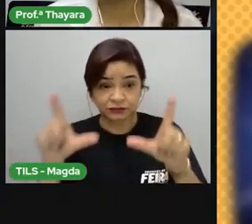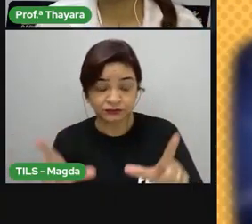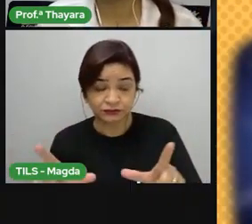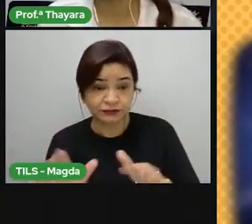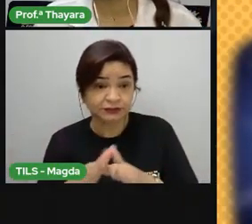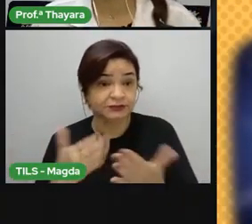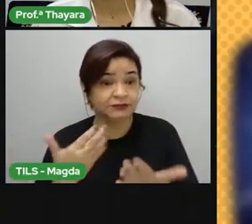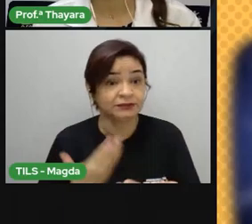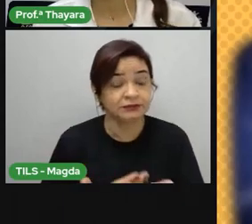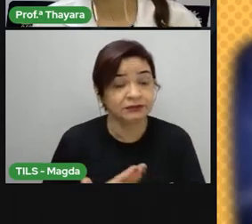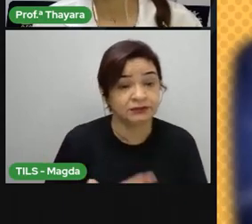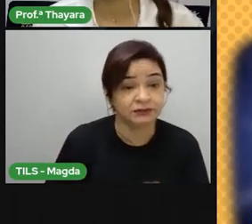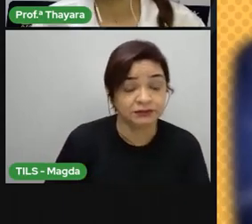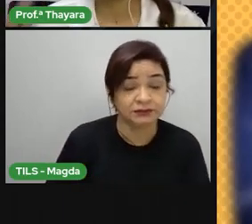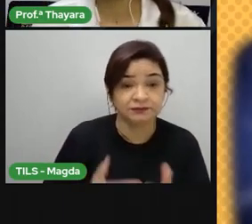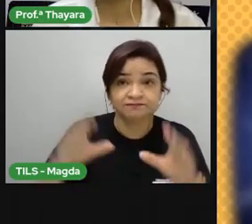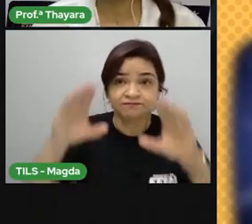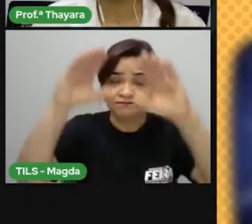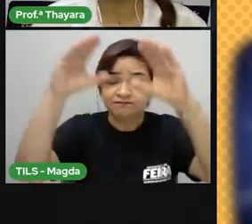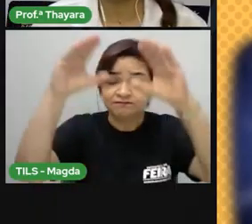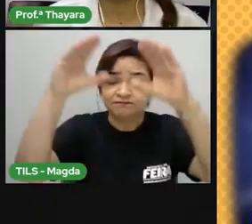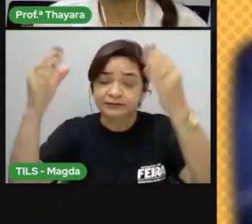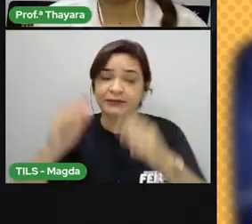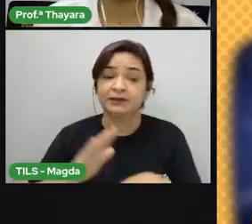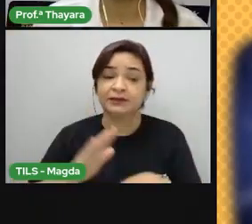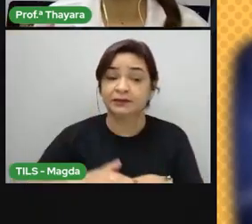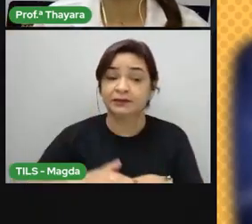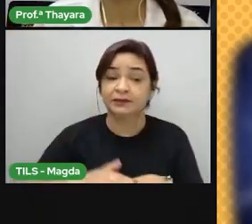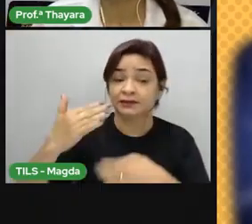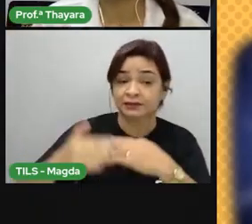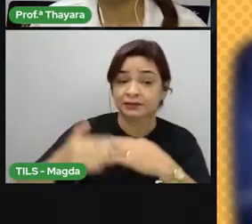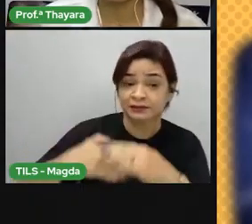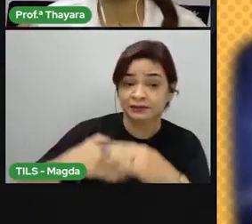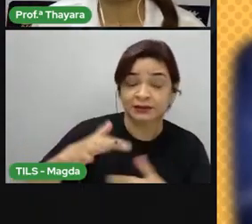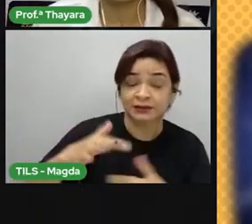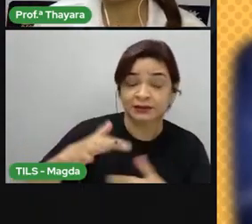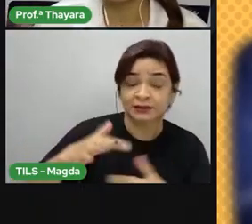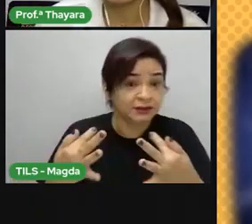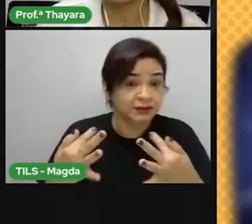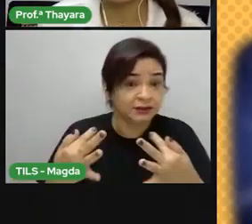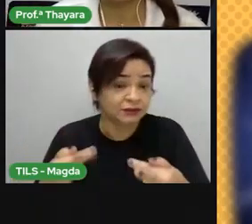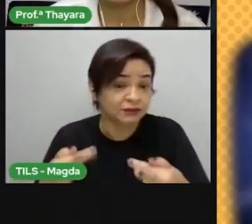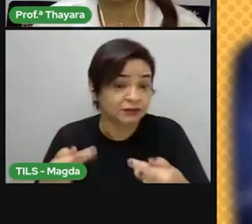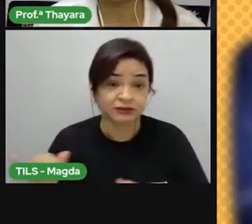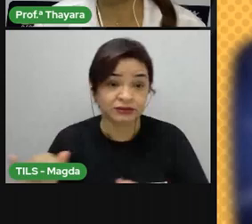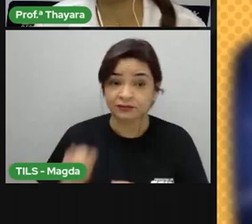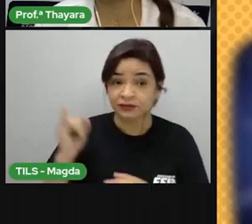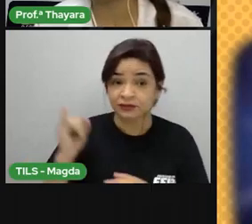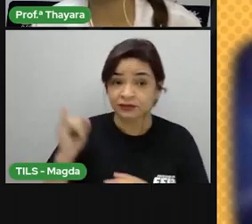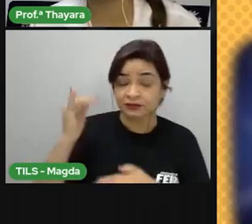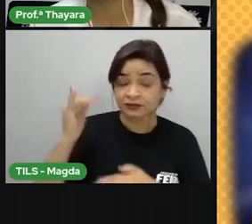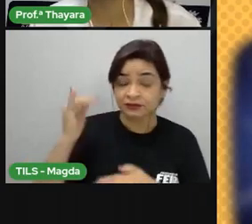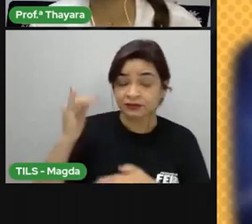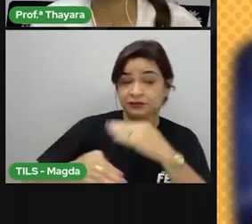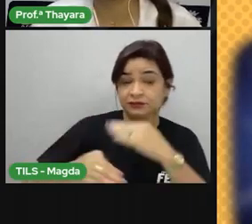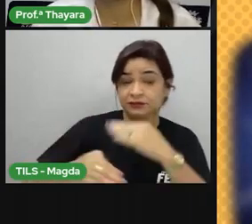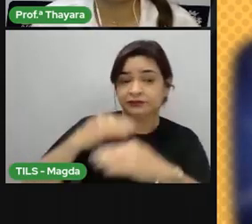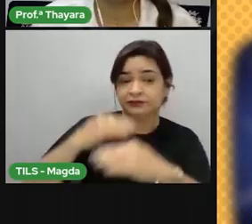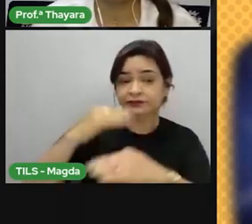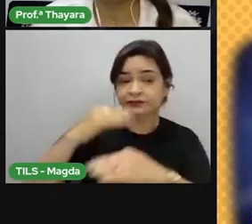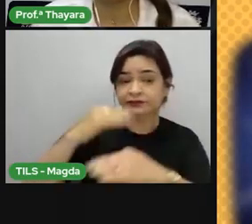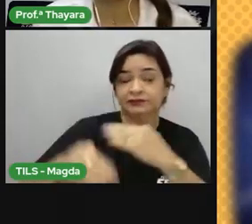estudos na área de astronomia estão cada vez ficando, a tecnologia tem avançado cada vez mais nos últimos tempos. E